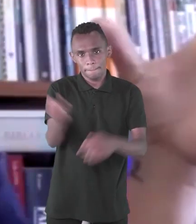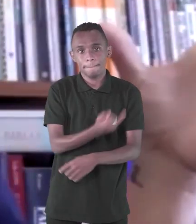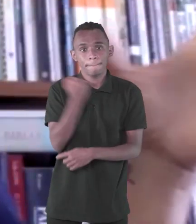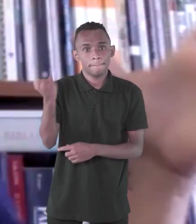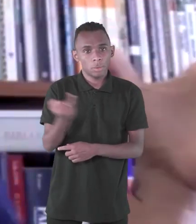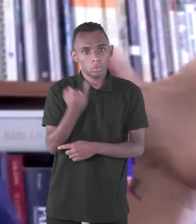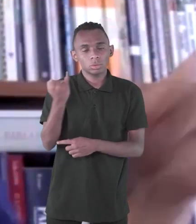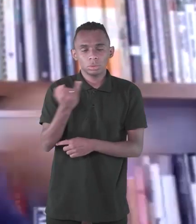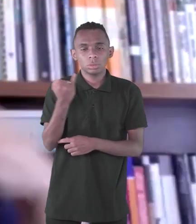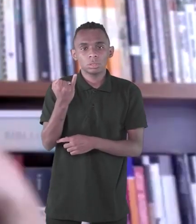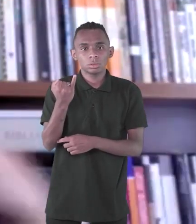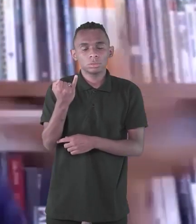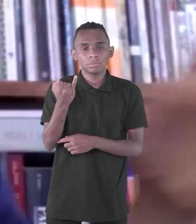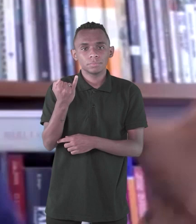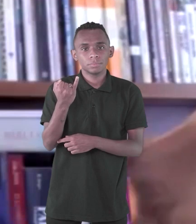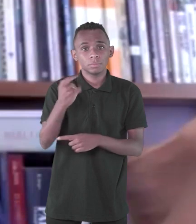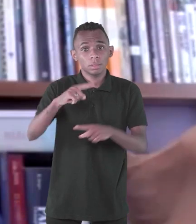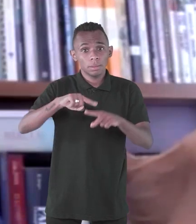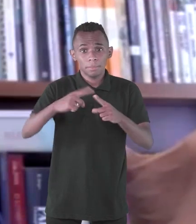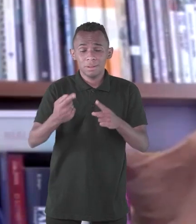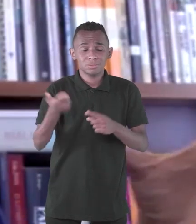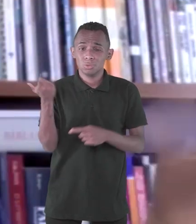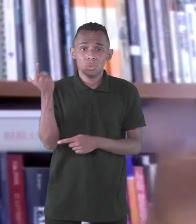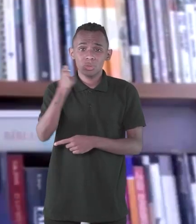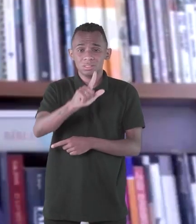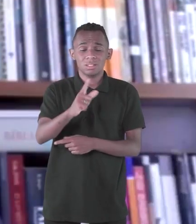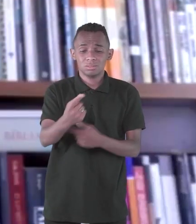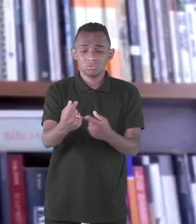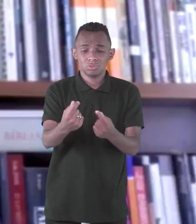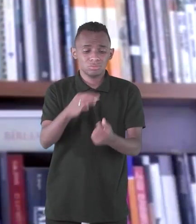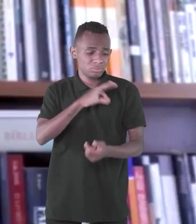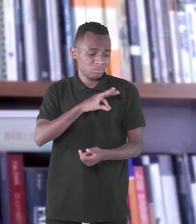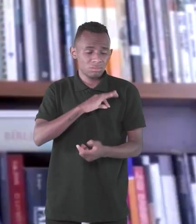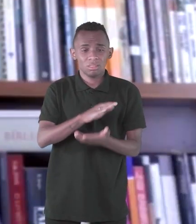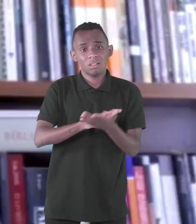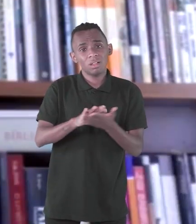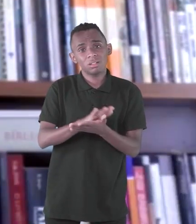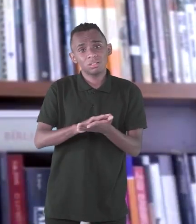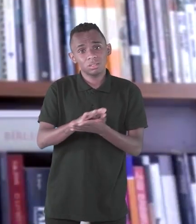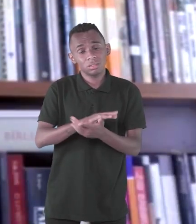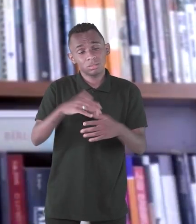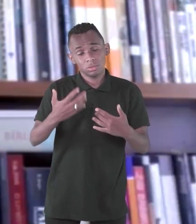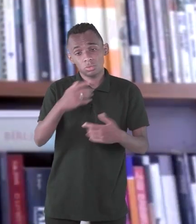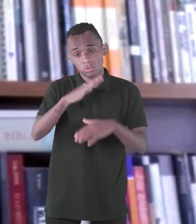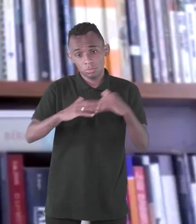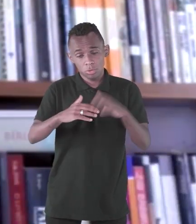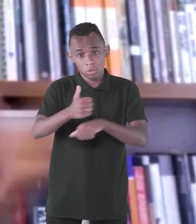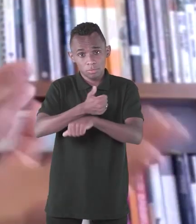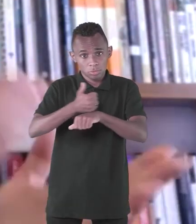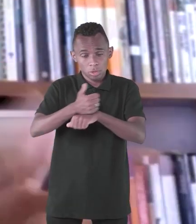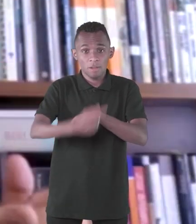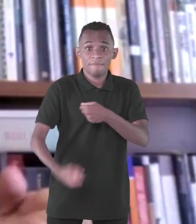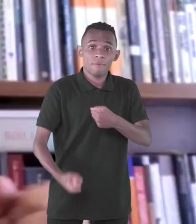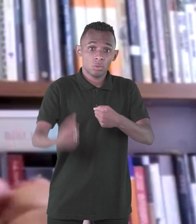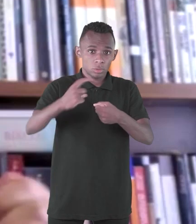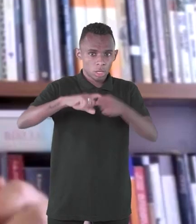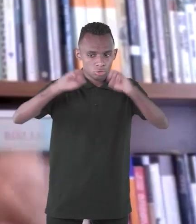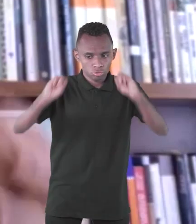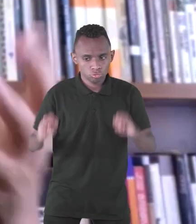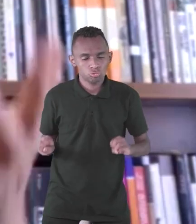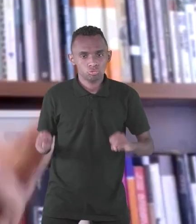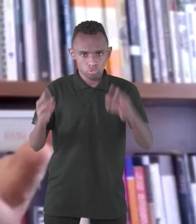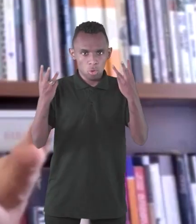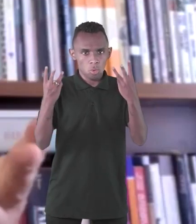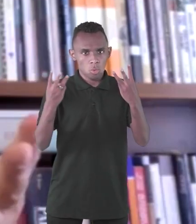espalha conhecimento, a gente espalha produção, mas não ganha para isso. Então os músicos, quando voltarem a fazer